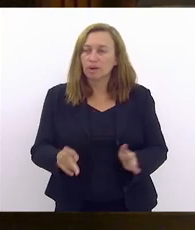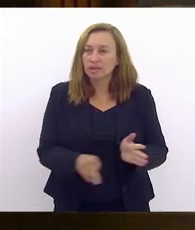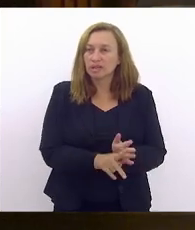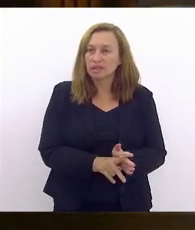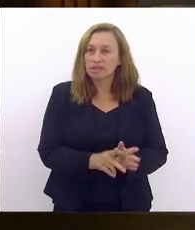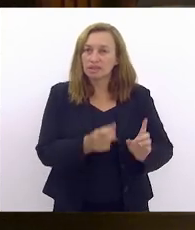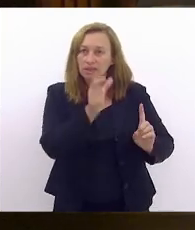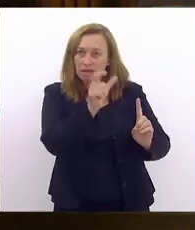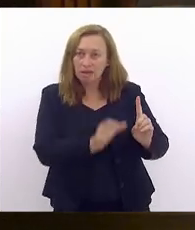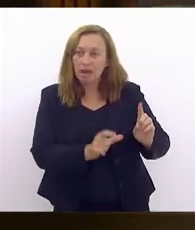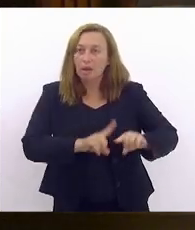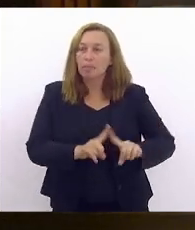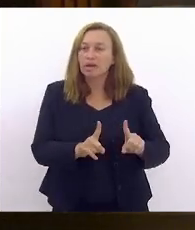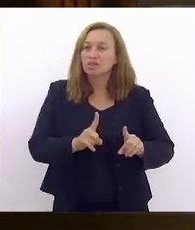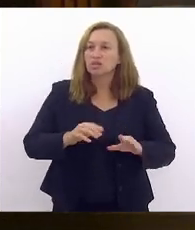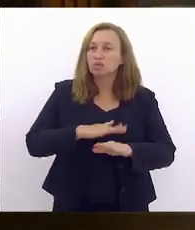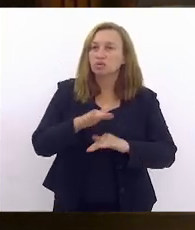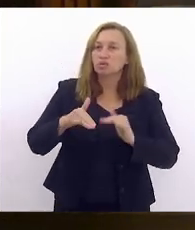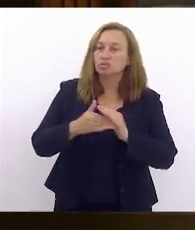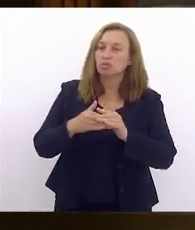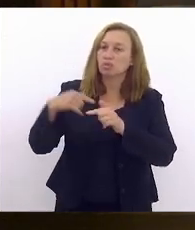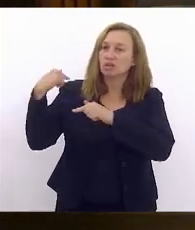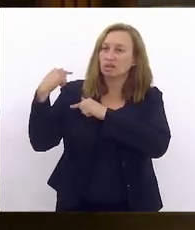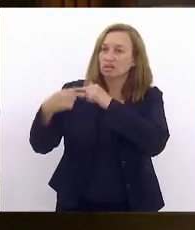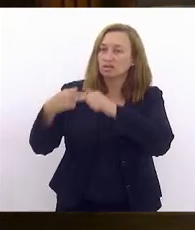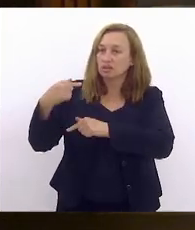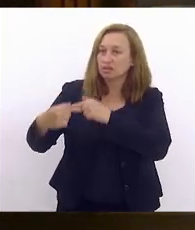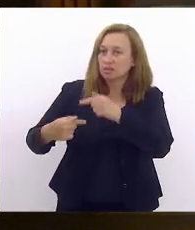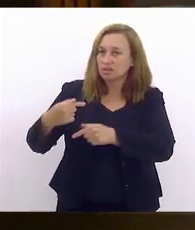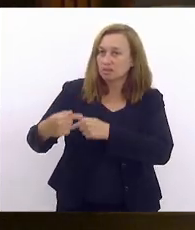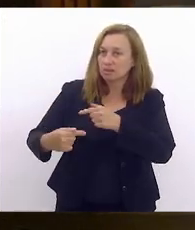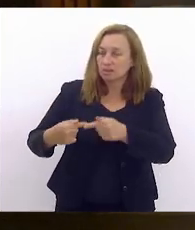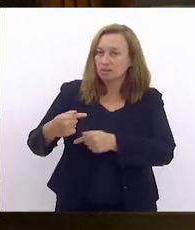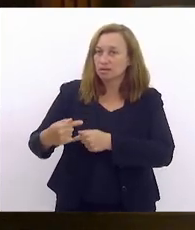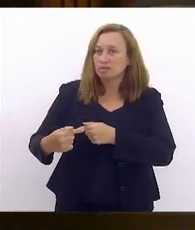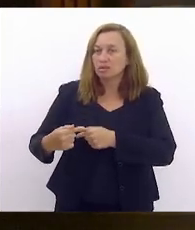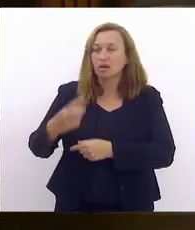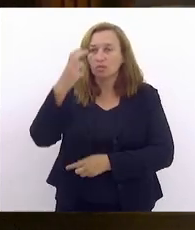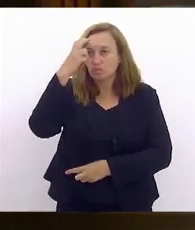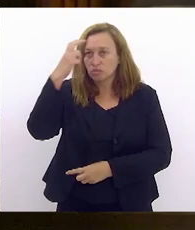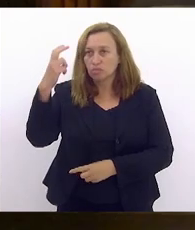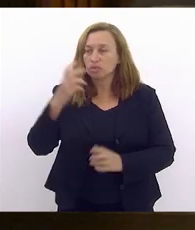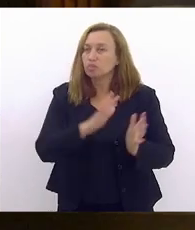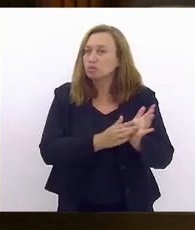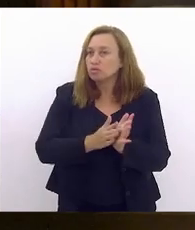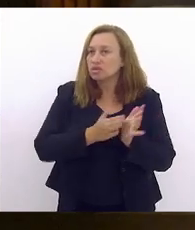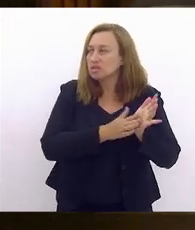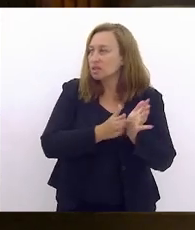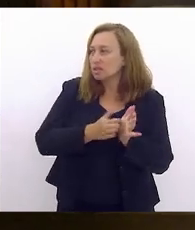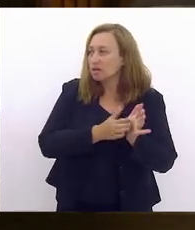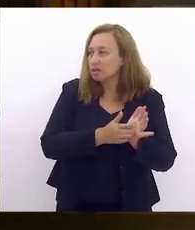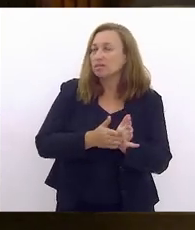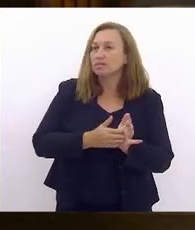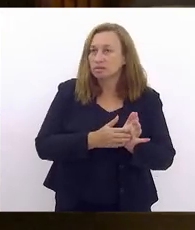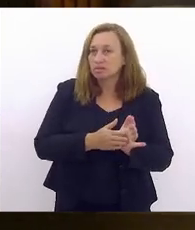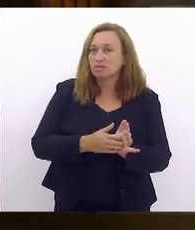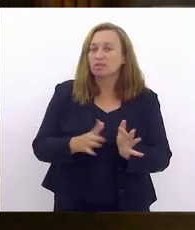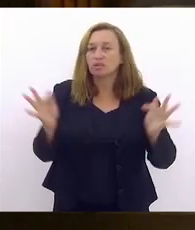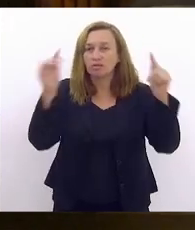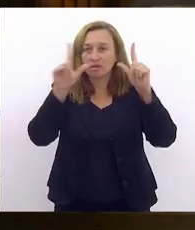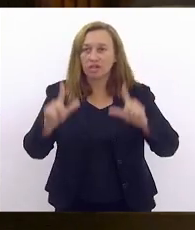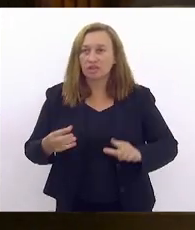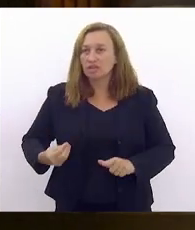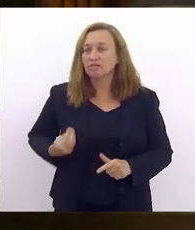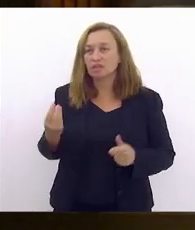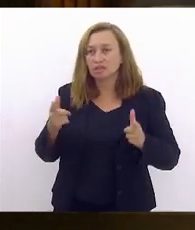a toda a sua ancestralidade, a raiz, a cultura do samba. Eu estou muito feliz em estar aqui